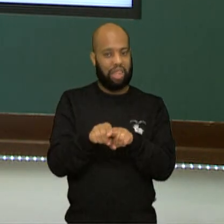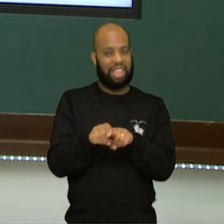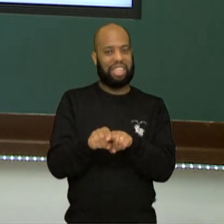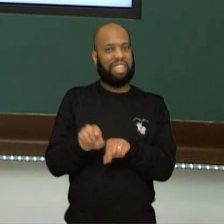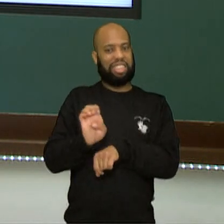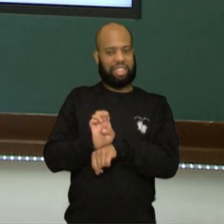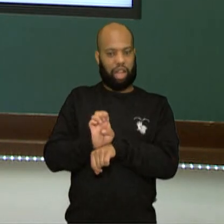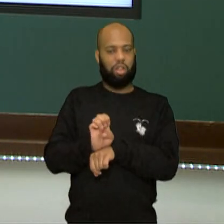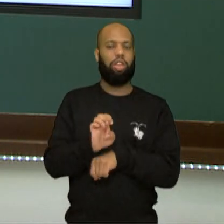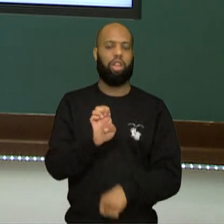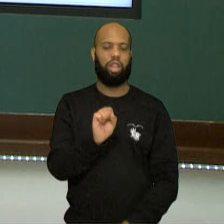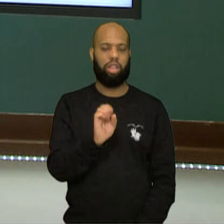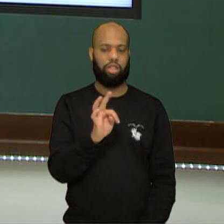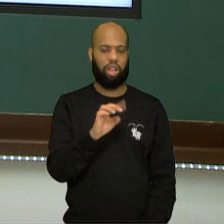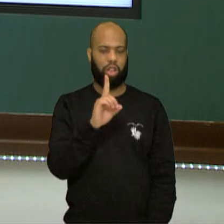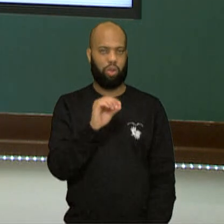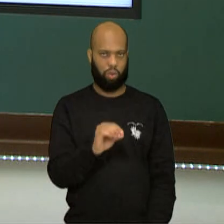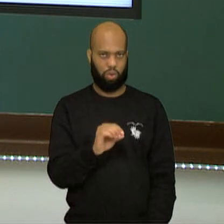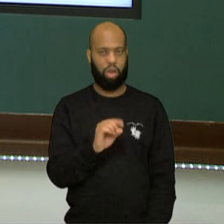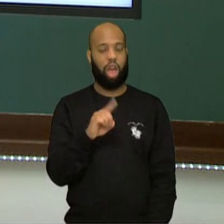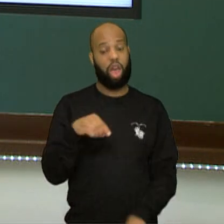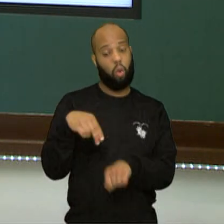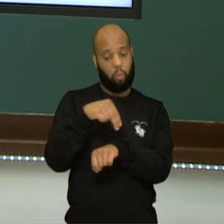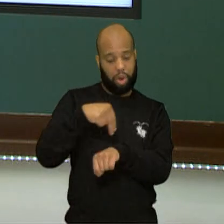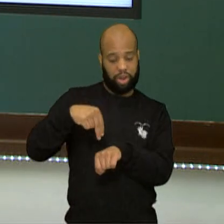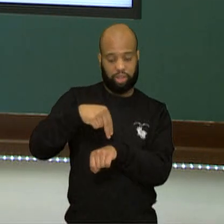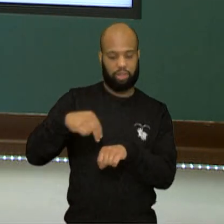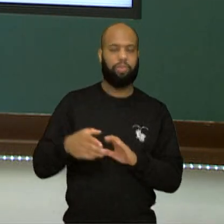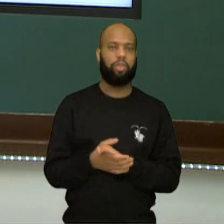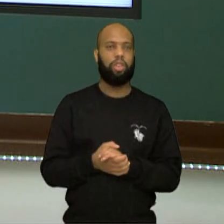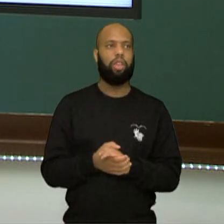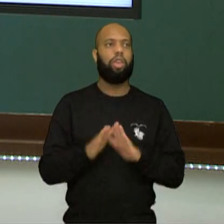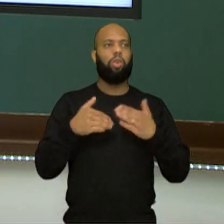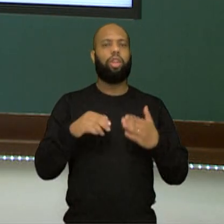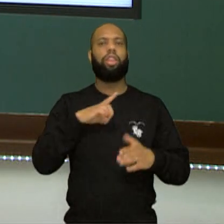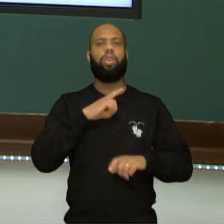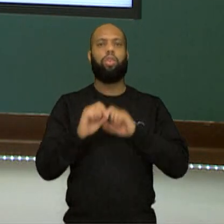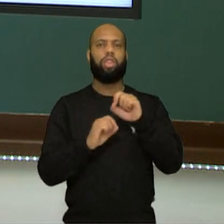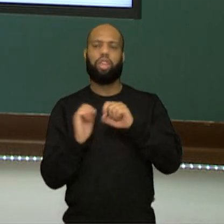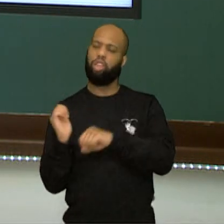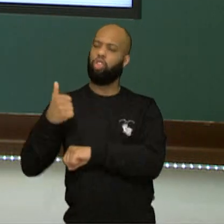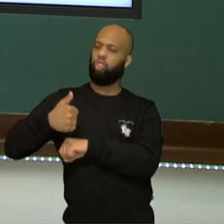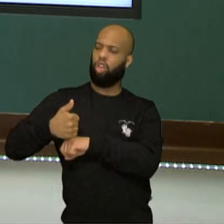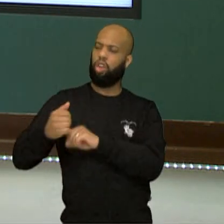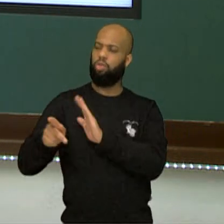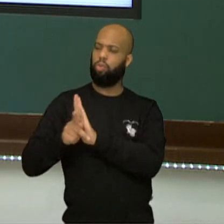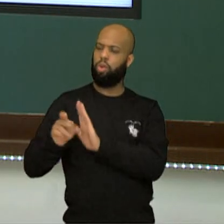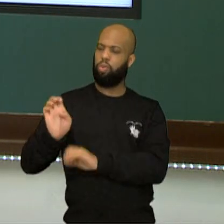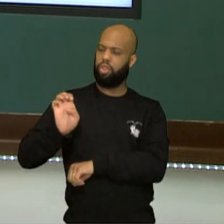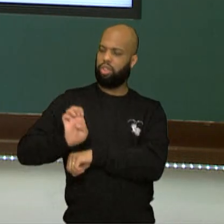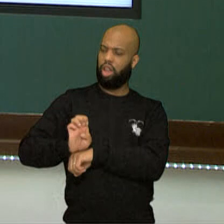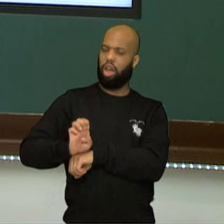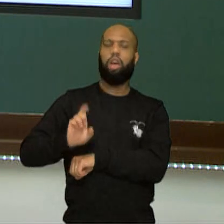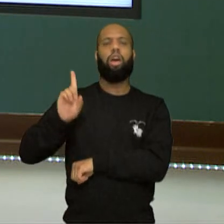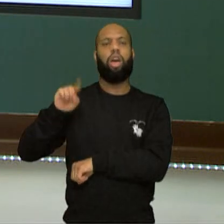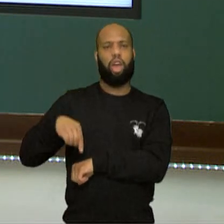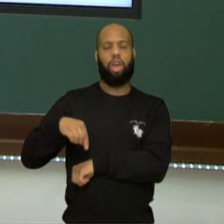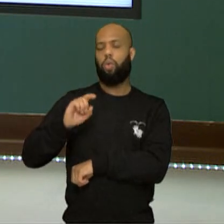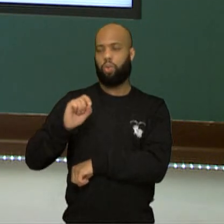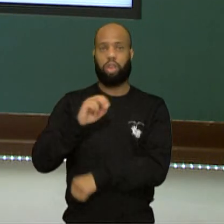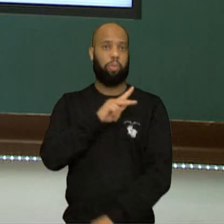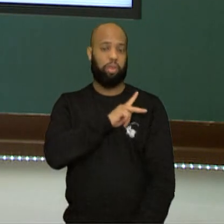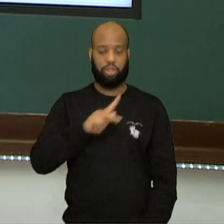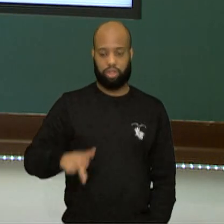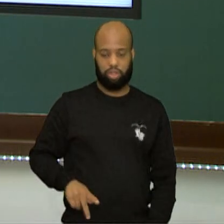Entenderam? Então, se um Estado, ou seja, por isso tem aquela coisa, chefe de Estado. O chefe de Estado é o presidente, ou em